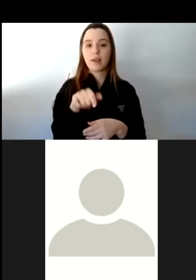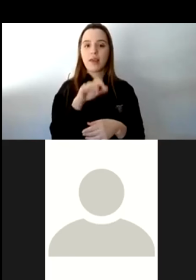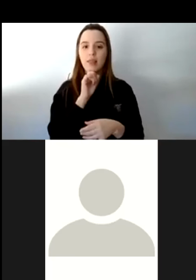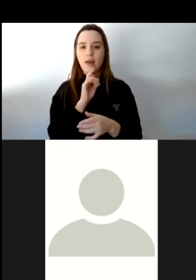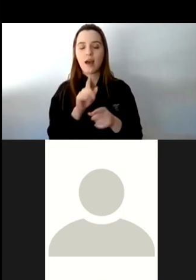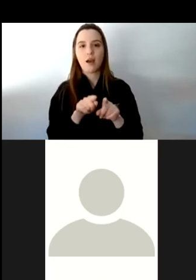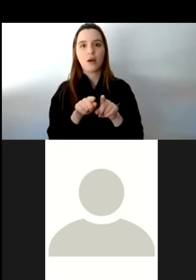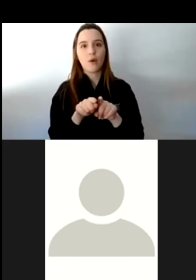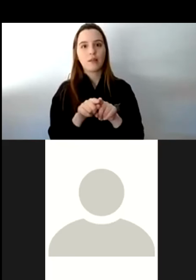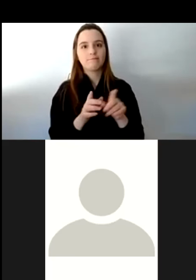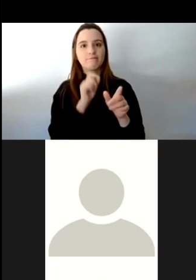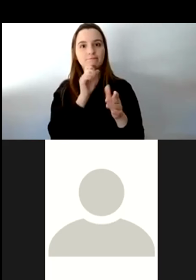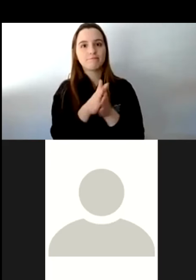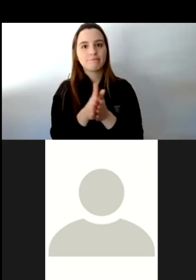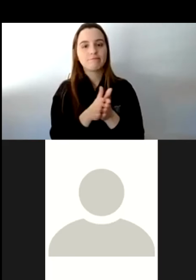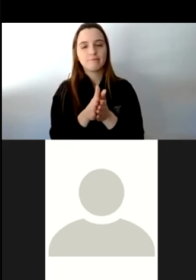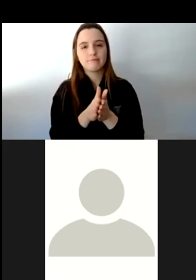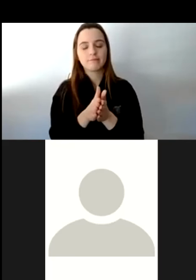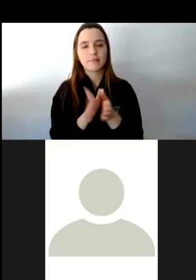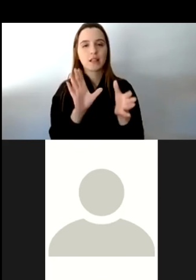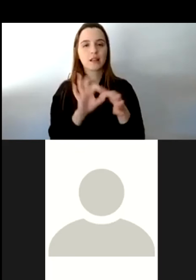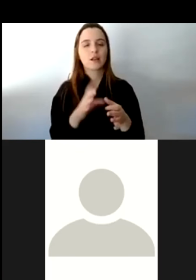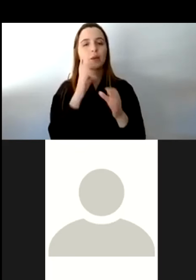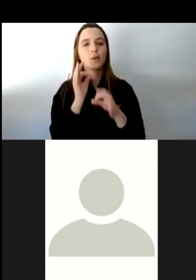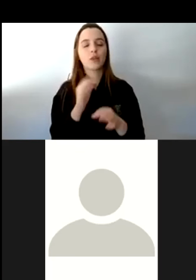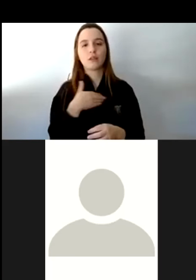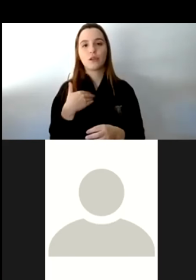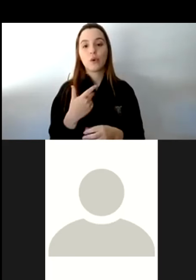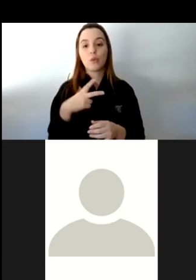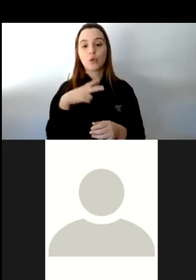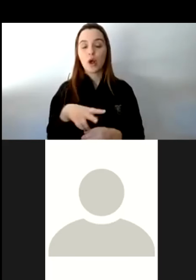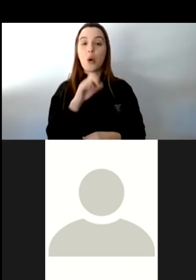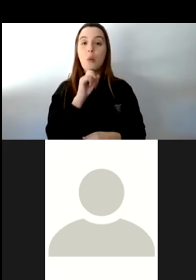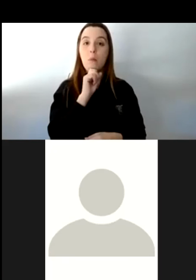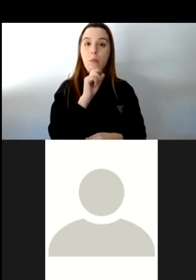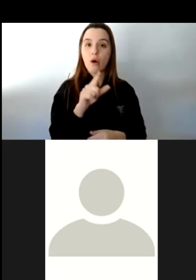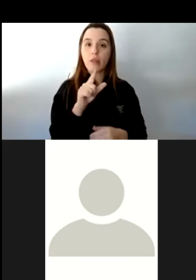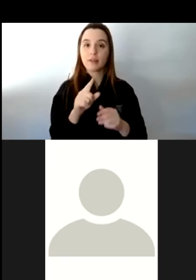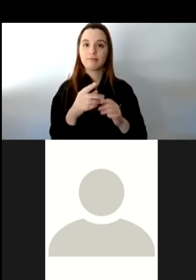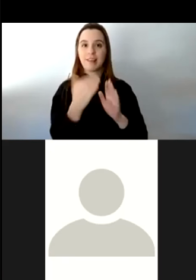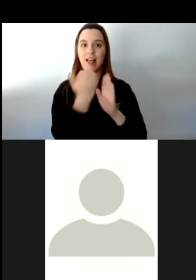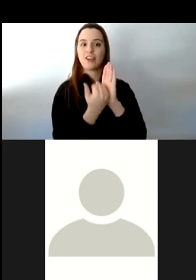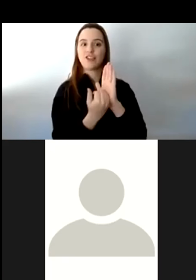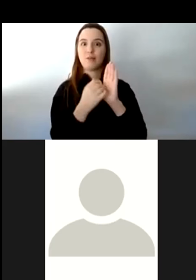diz respeito aos cuidados de saúde, que Portugal pudesse estar bem posicionado neste grande.